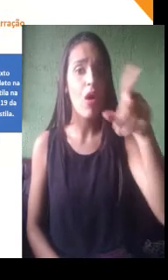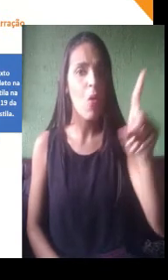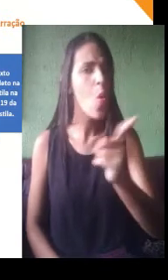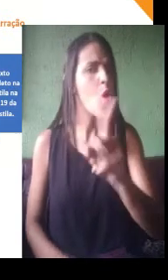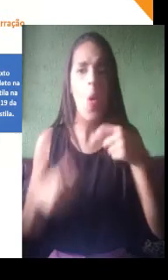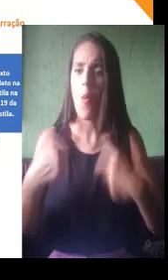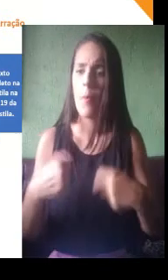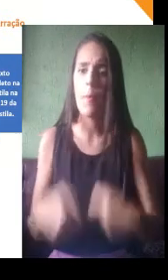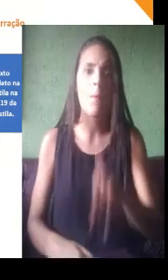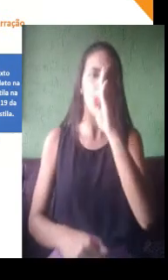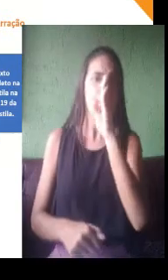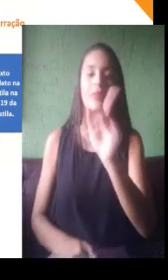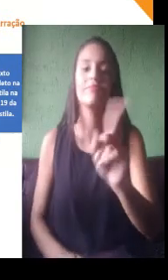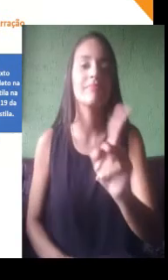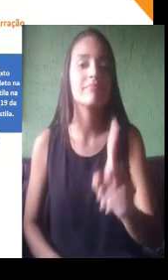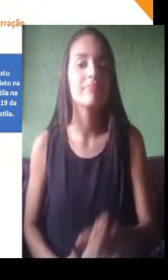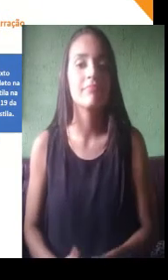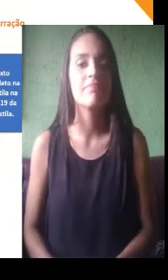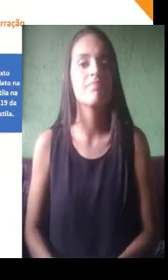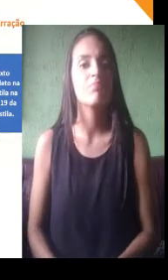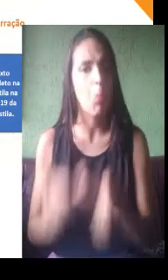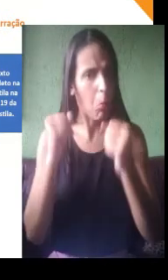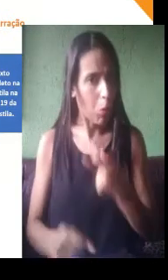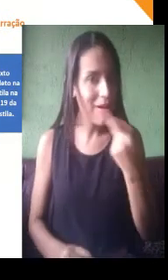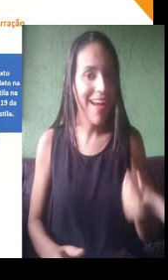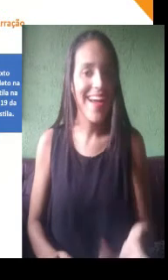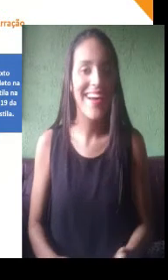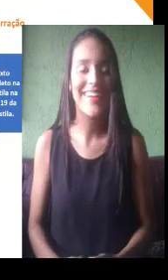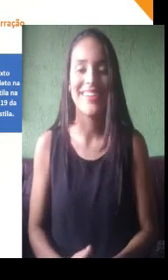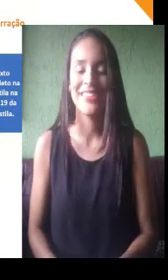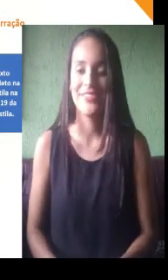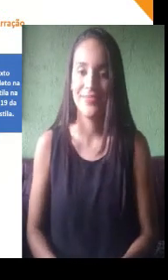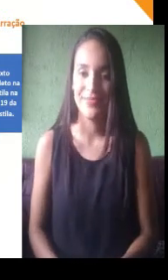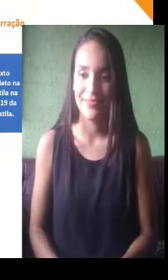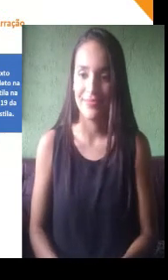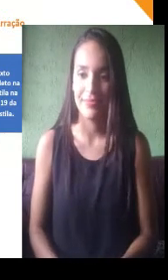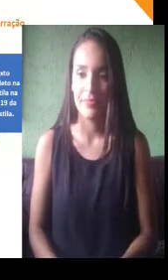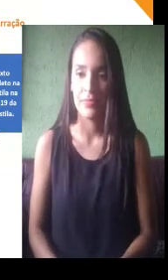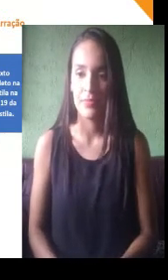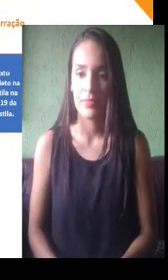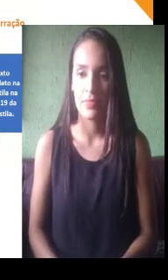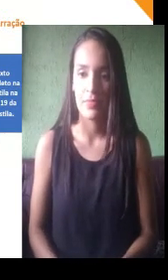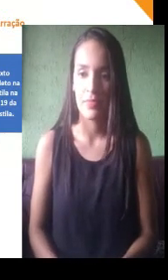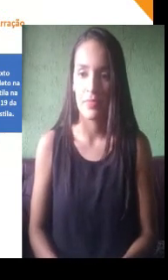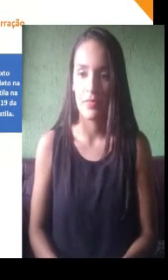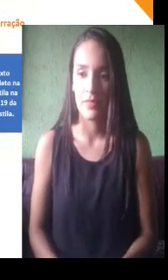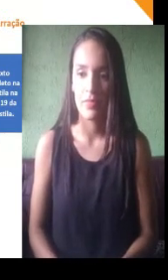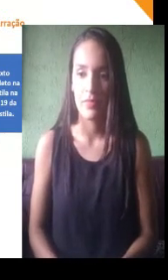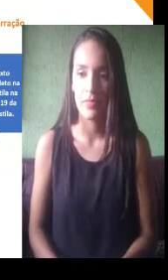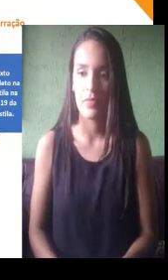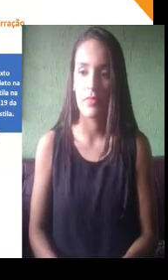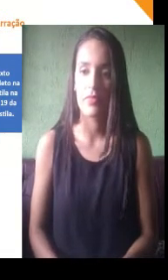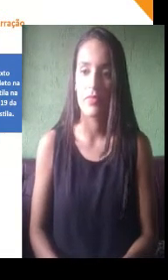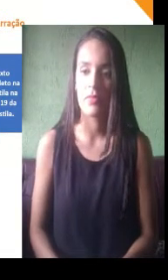Galvão. Por fim, existe uma questão de familiaridade. Uma Copa sem Galvão, que ouço desde 1982,